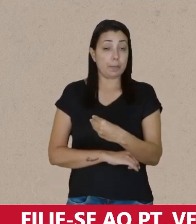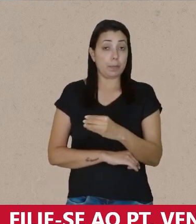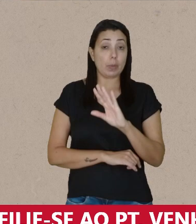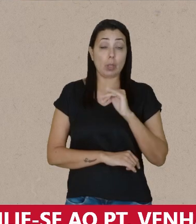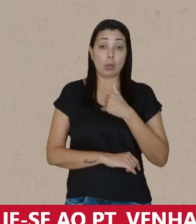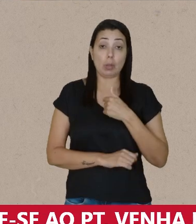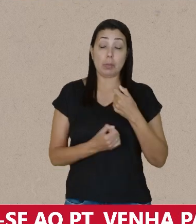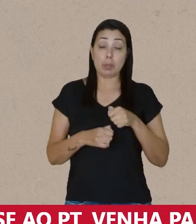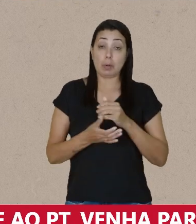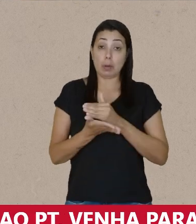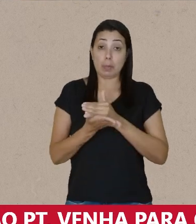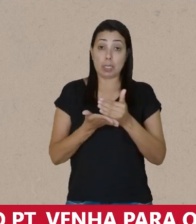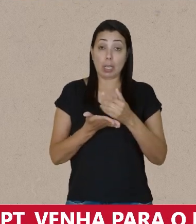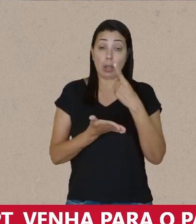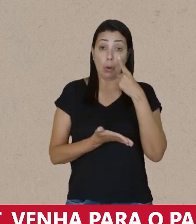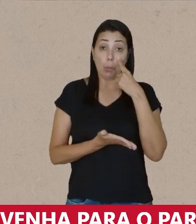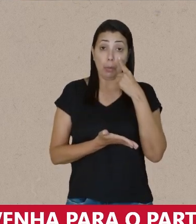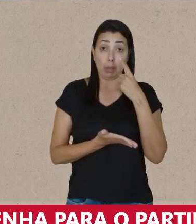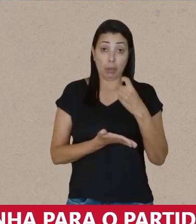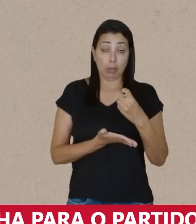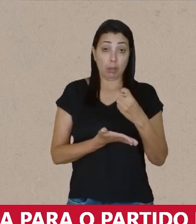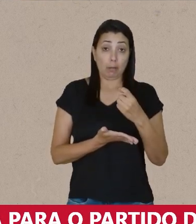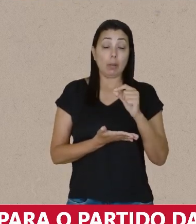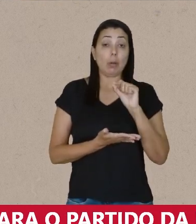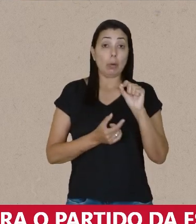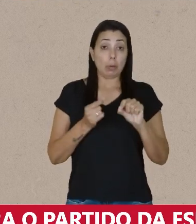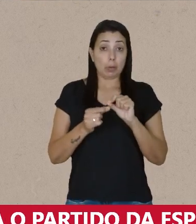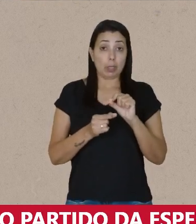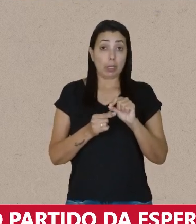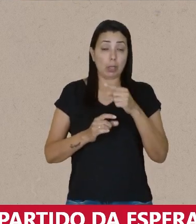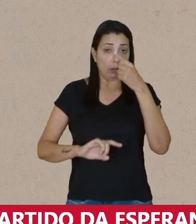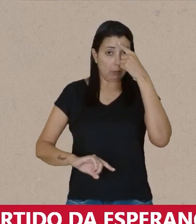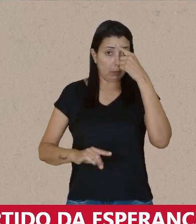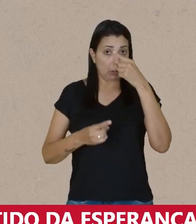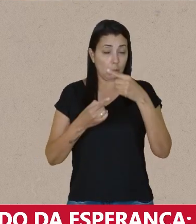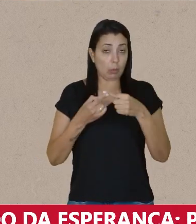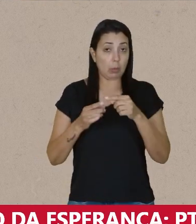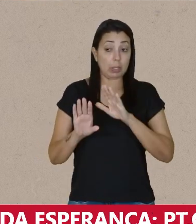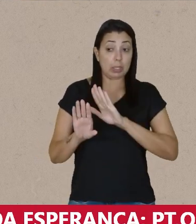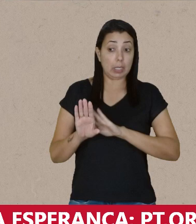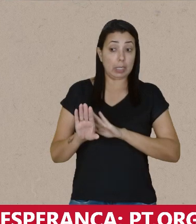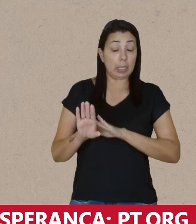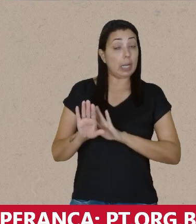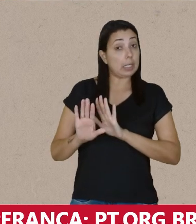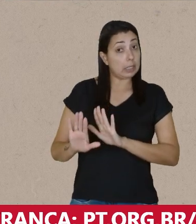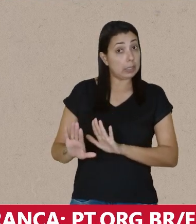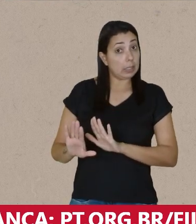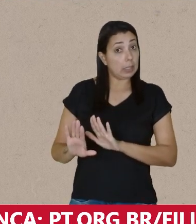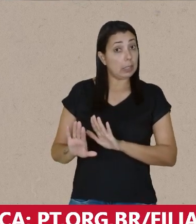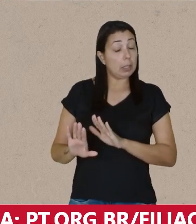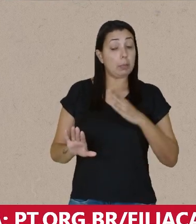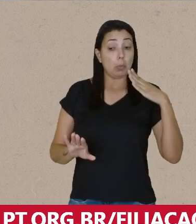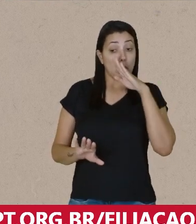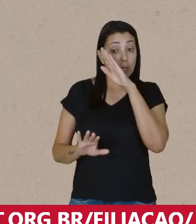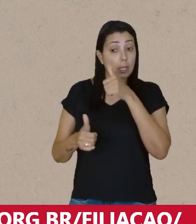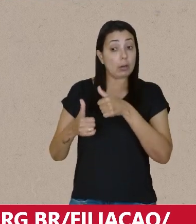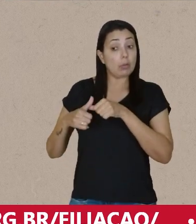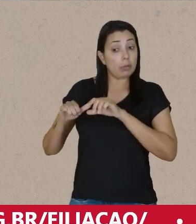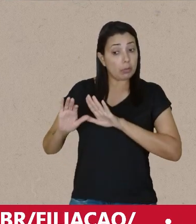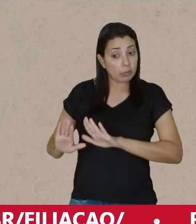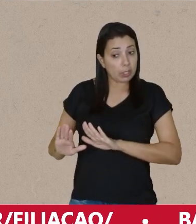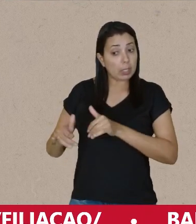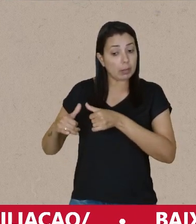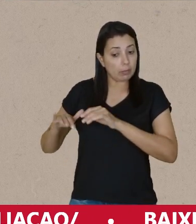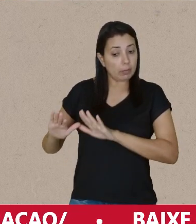Nós precisamos começar a observar que talvez esteja sendo feito um acordo por cima, que é um pouco assim. O Bolsonaro fica, não